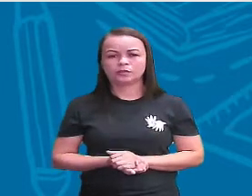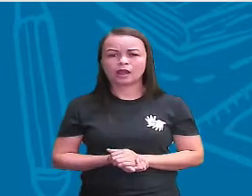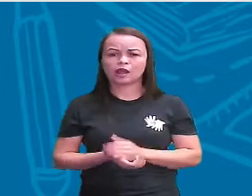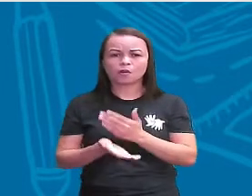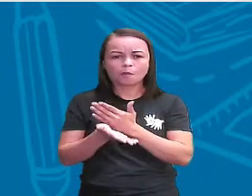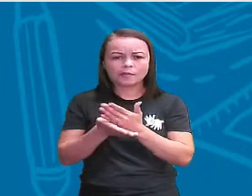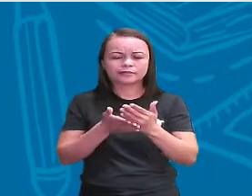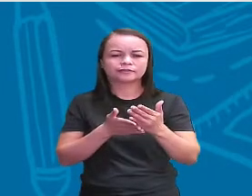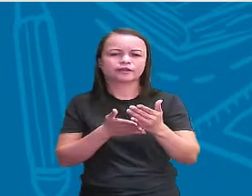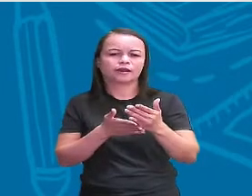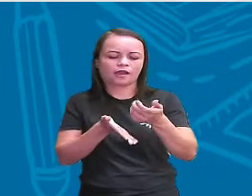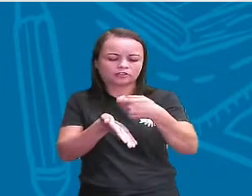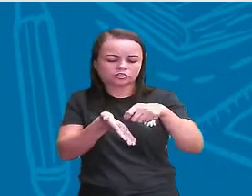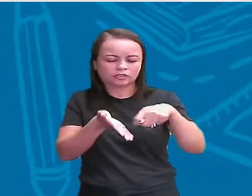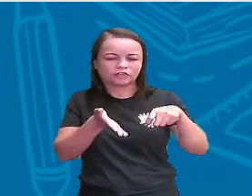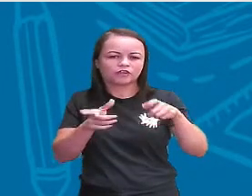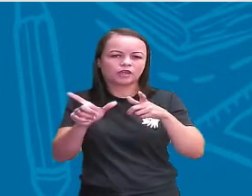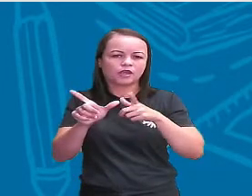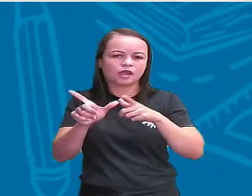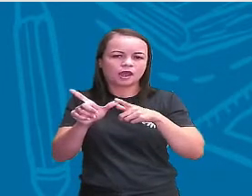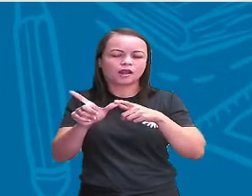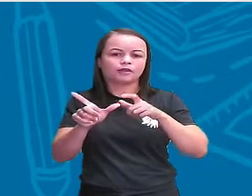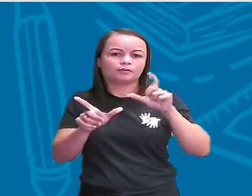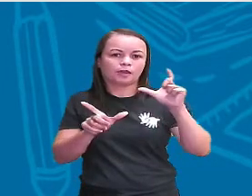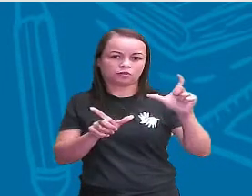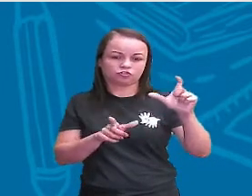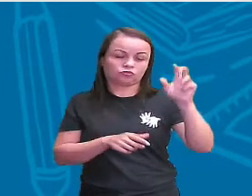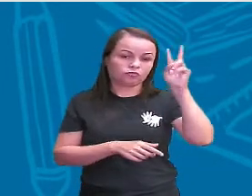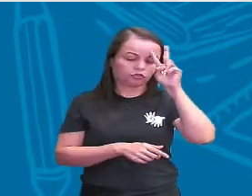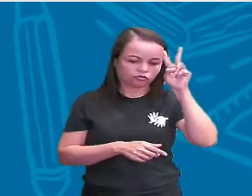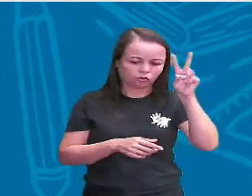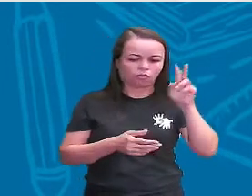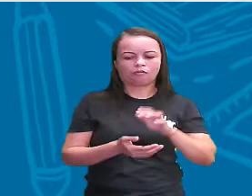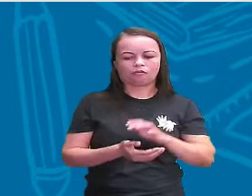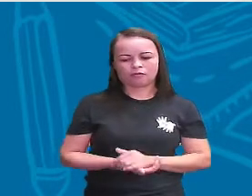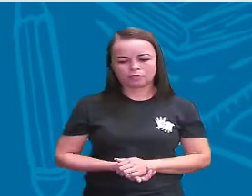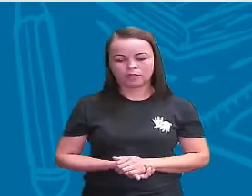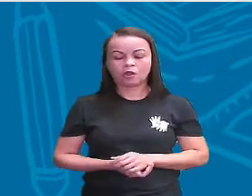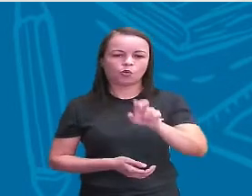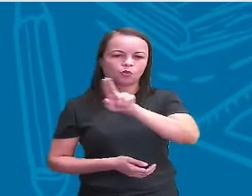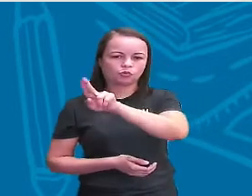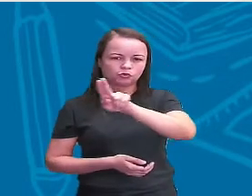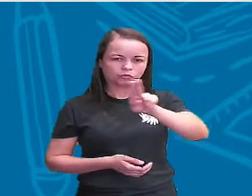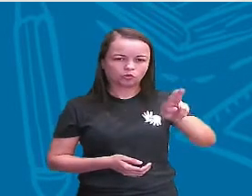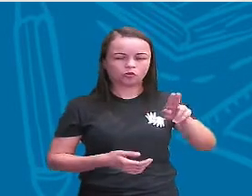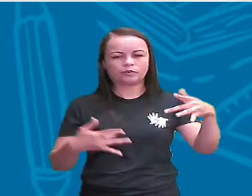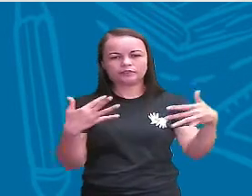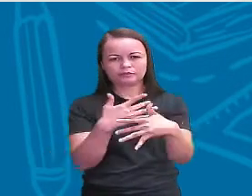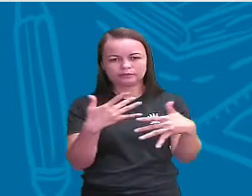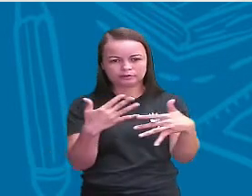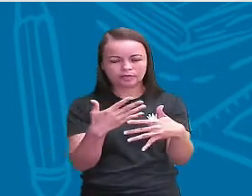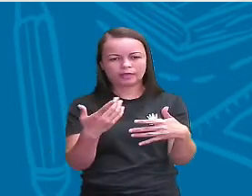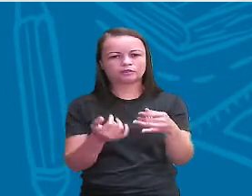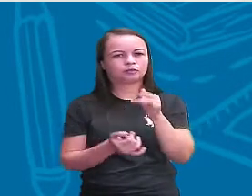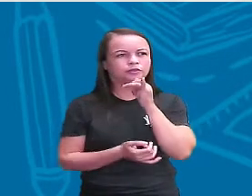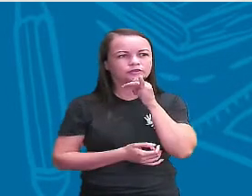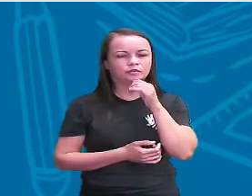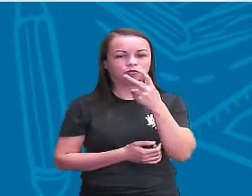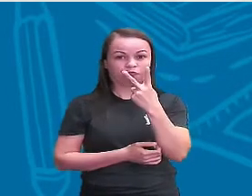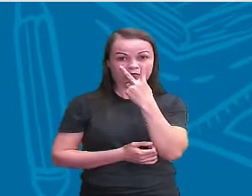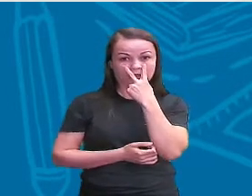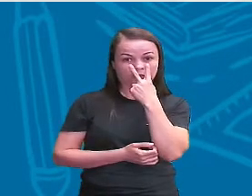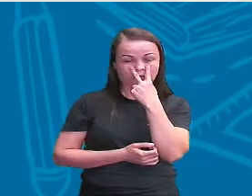gente também tem que começar com a letra maiúscula, tá? O nome de uma cidade, como a nossa cidade Vitória de Santo Antão, tem